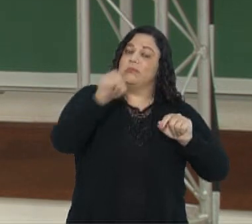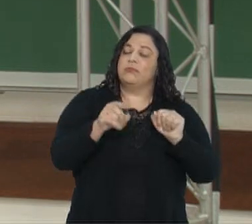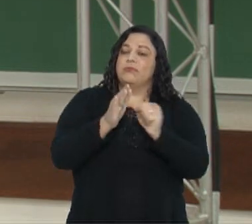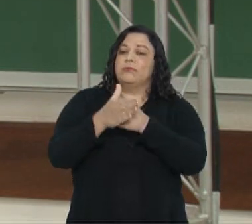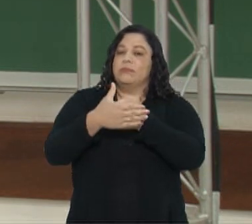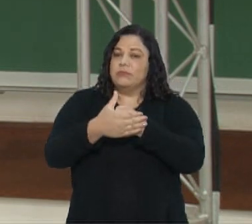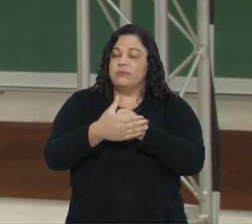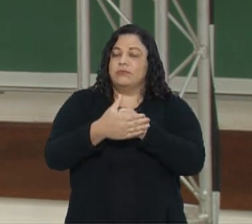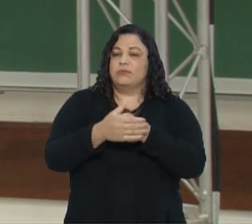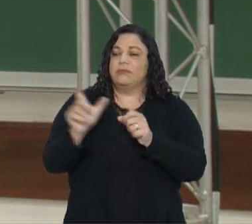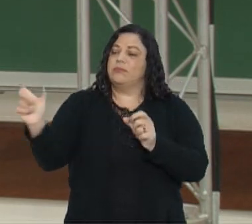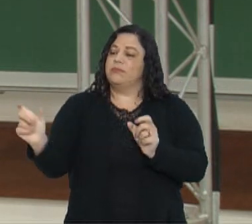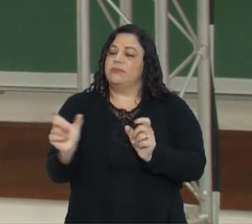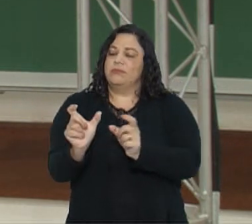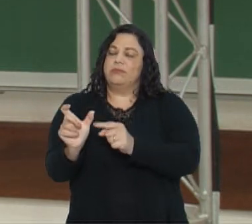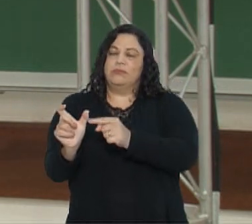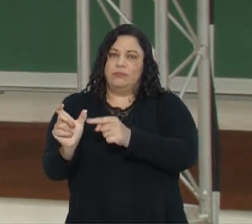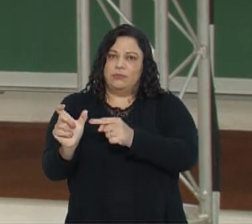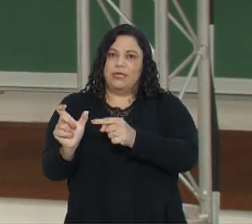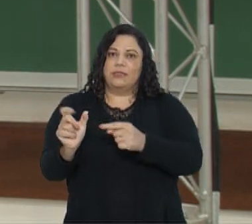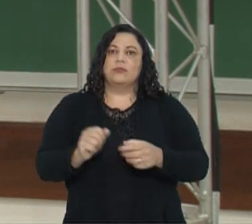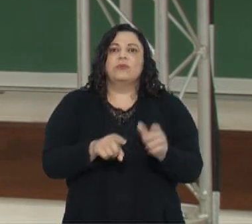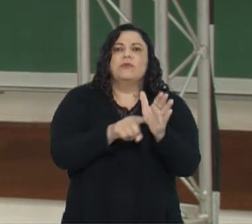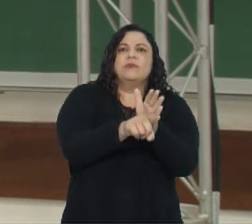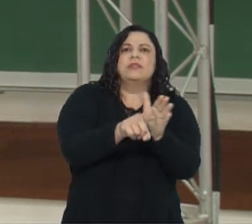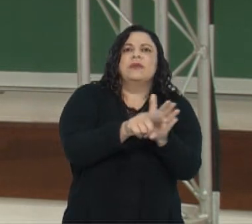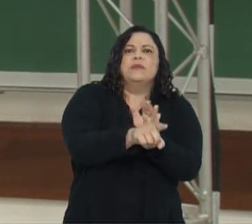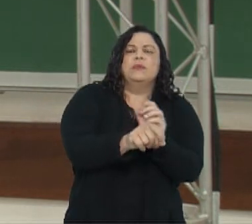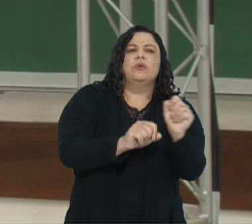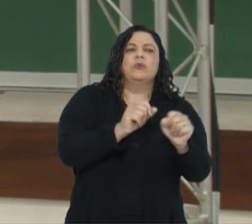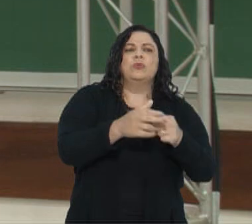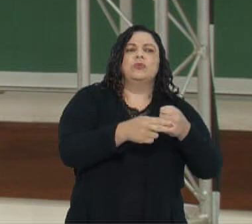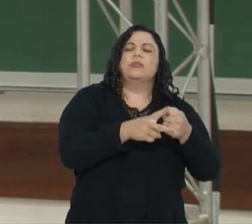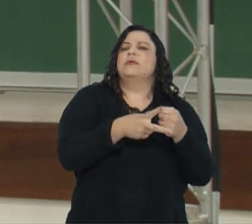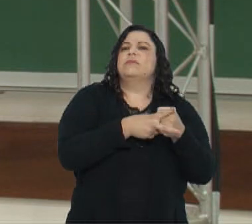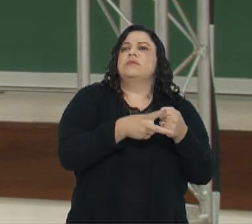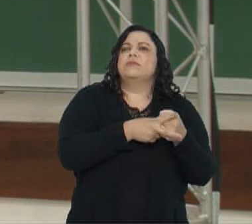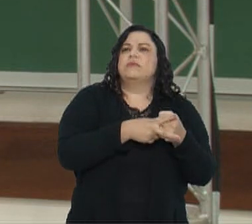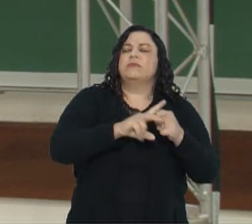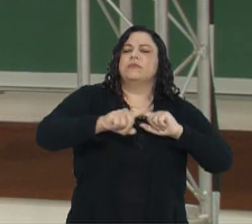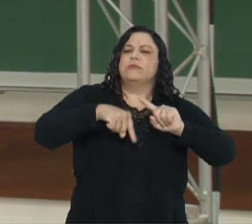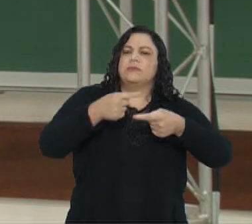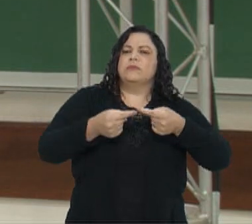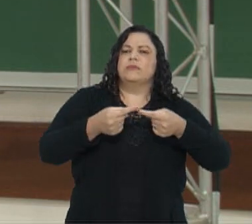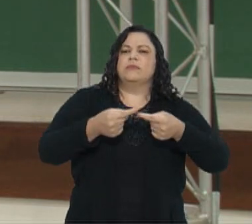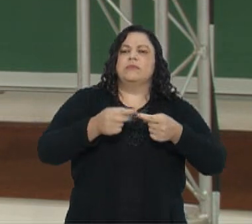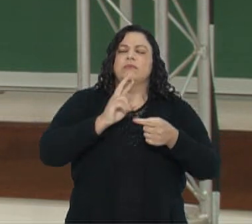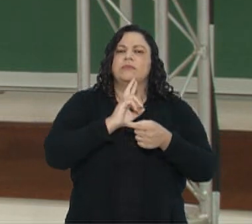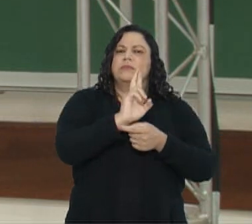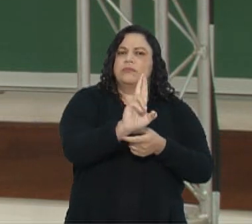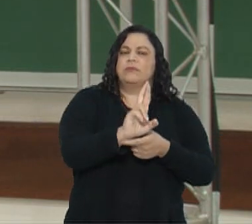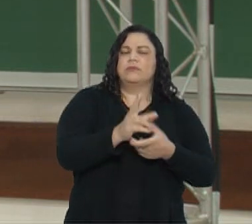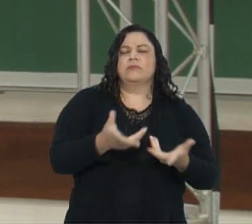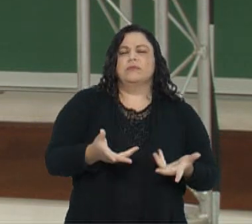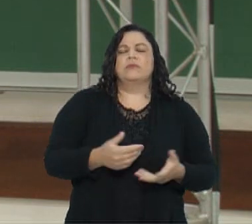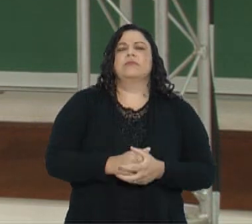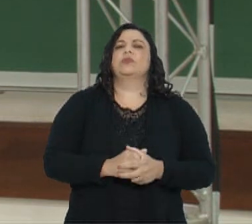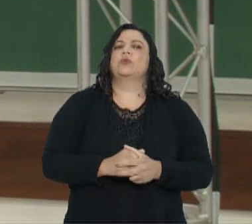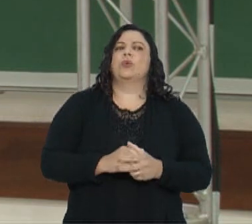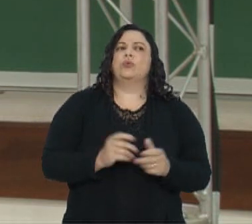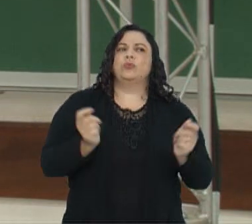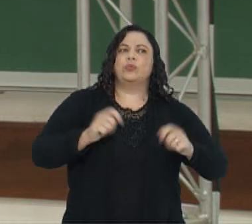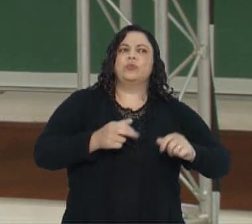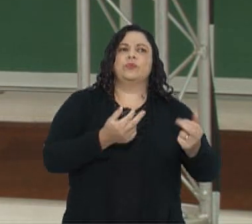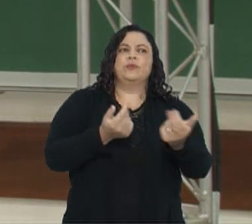Então, não vai... Se eu fizer a pergunta para o meu verbo, automaticamente vem para mim a resposta. Então, tinha colocado para vocês